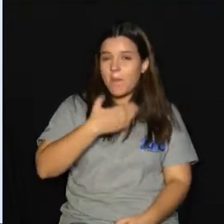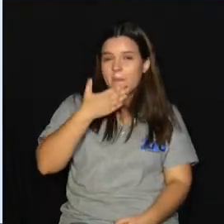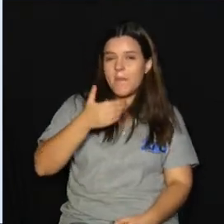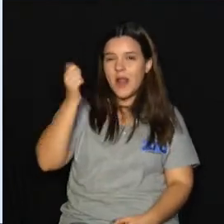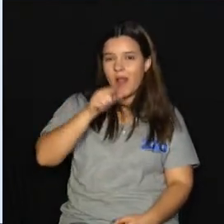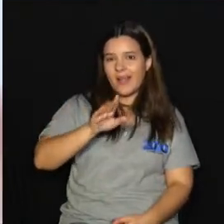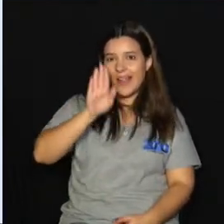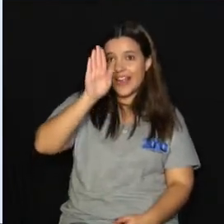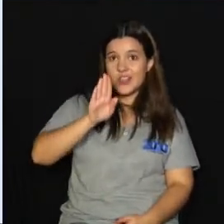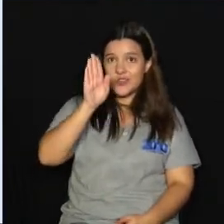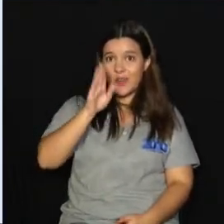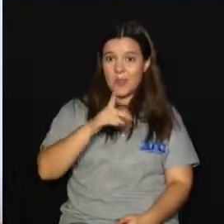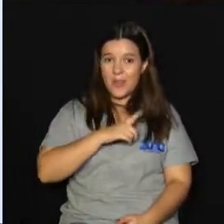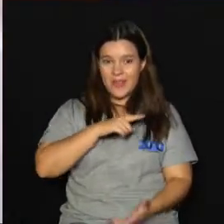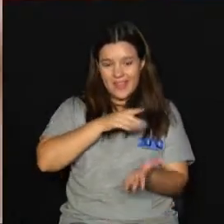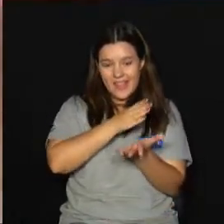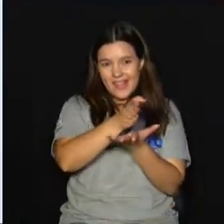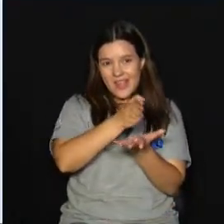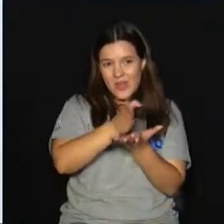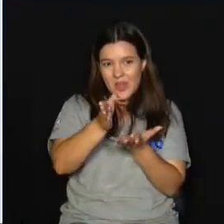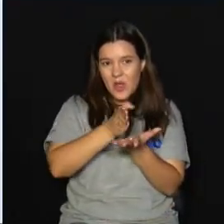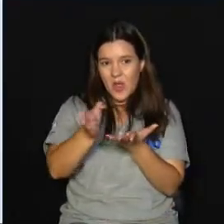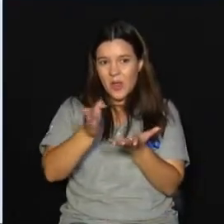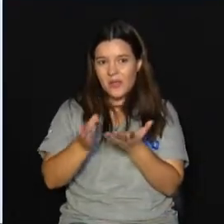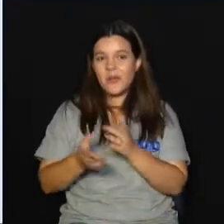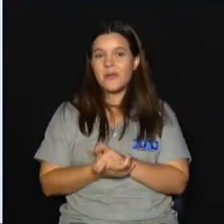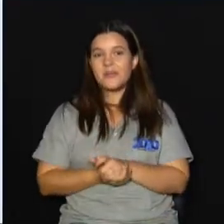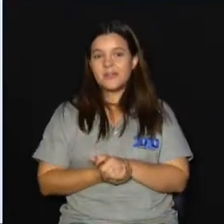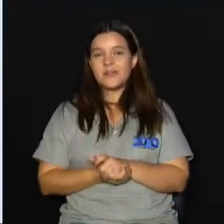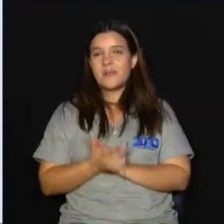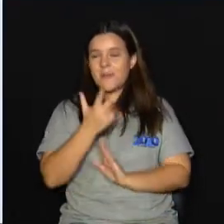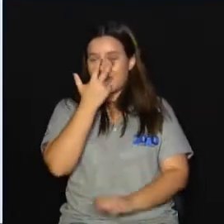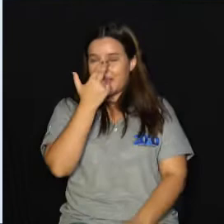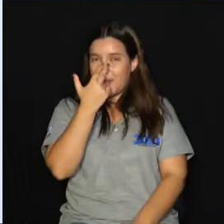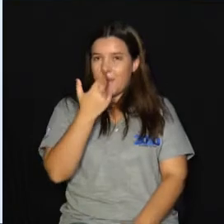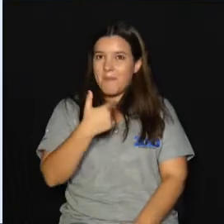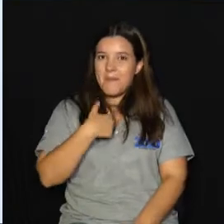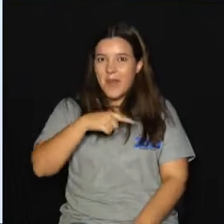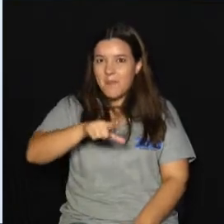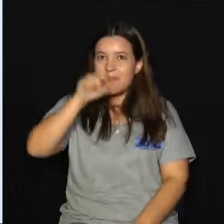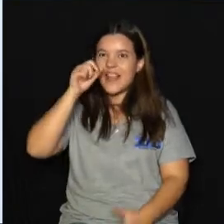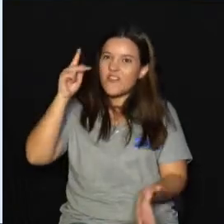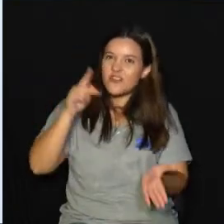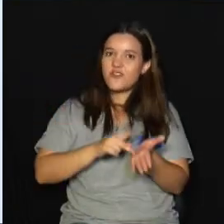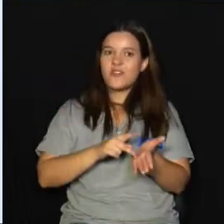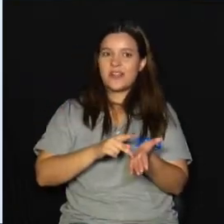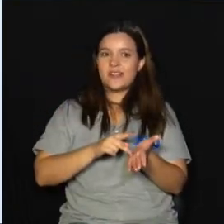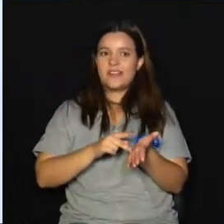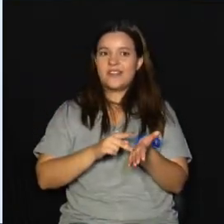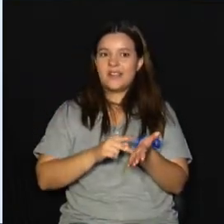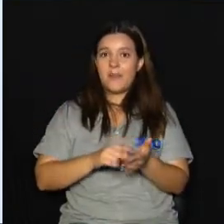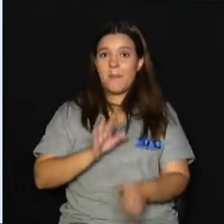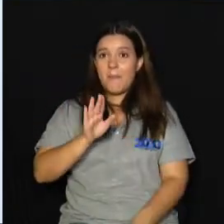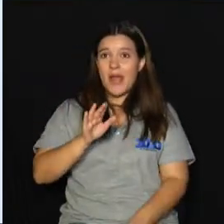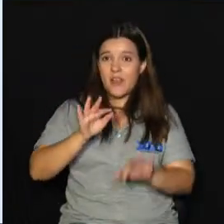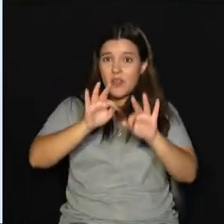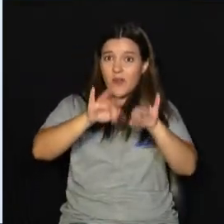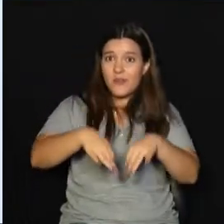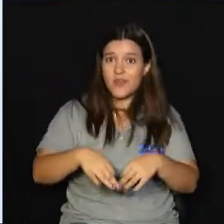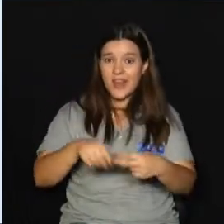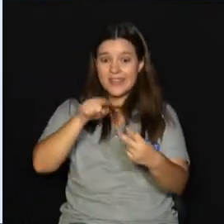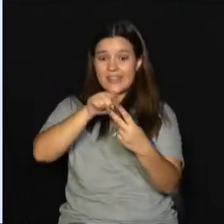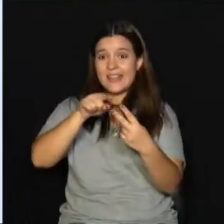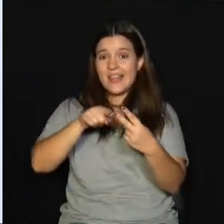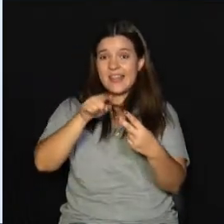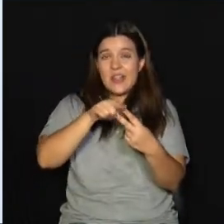mais sincera, vamos falar assim, de algumas aspas, né? A sua preferência verdadeira, assim, não só o escolher o menos pior, como às vezes